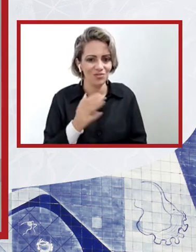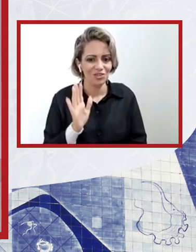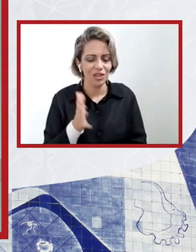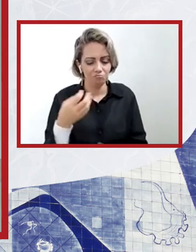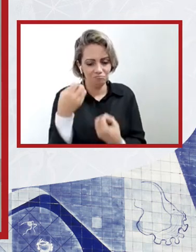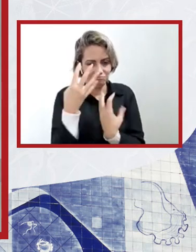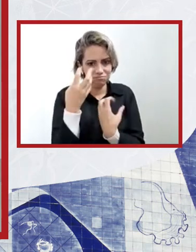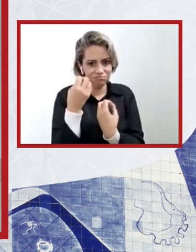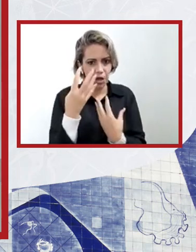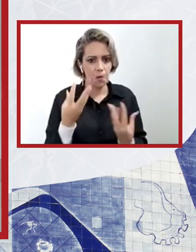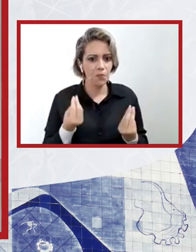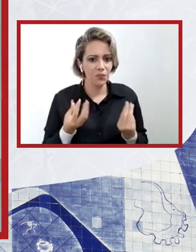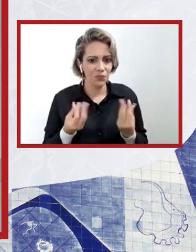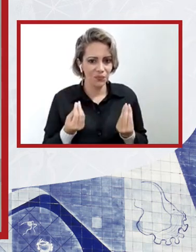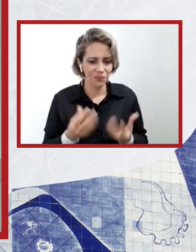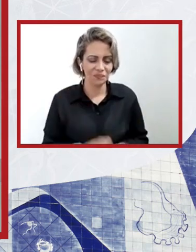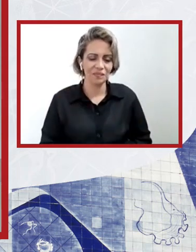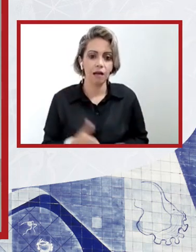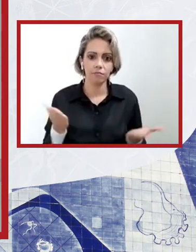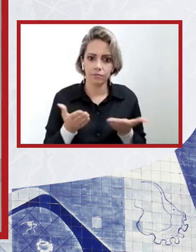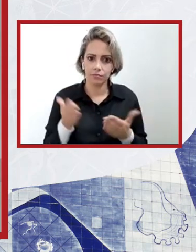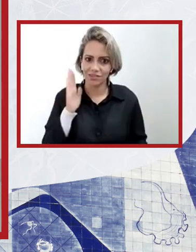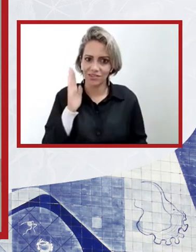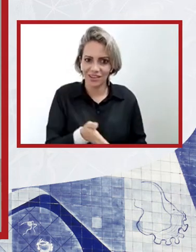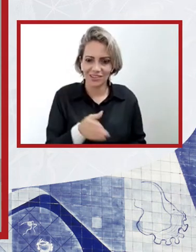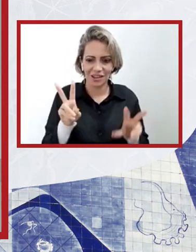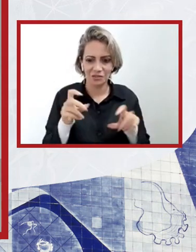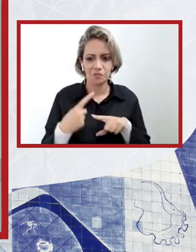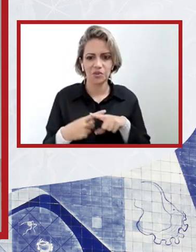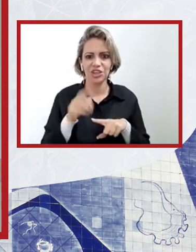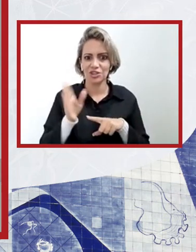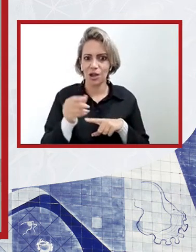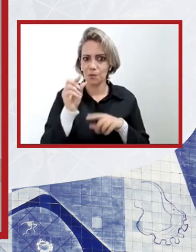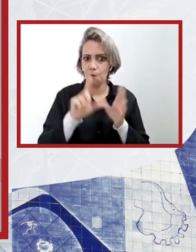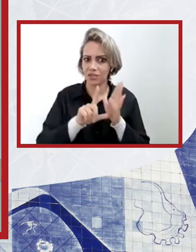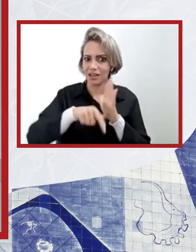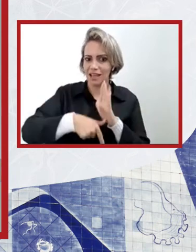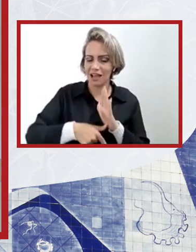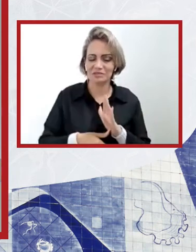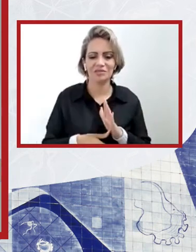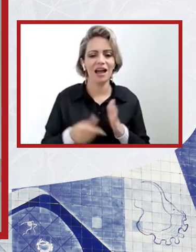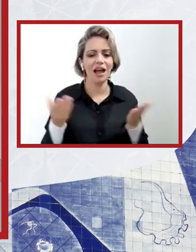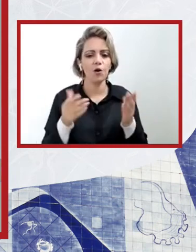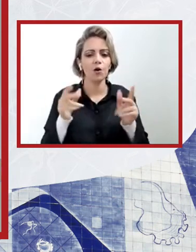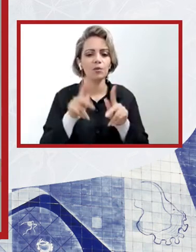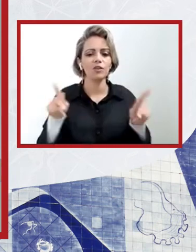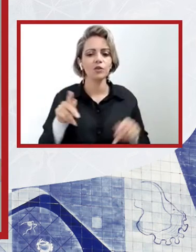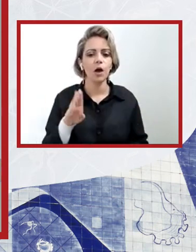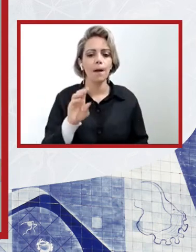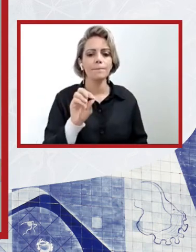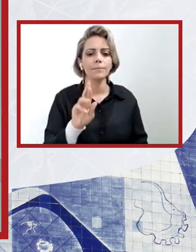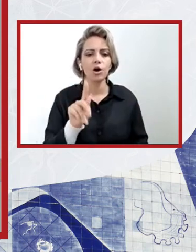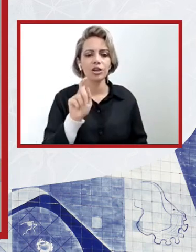Então, sem mais delongas, né, que a gente já está um pouquinho atrasado, vou passar a palavra para o professor Antônio Borges. Olá,